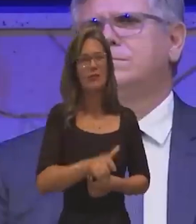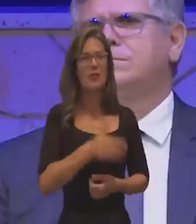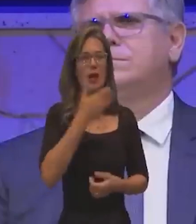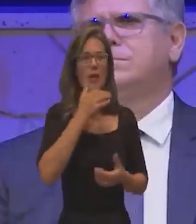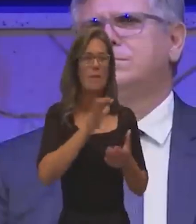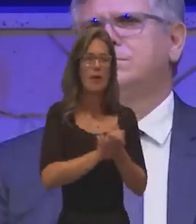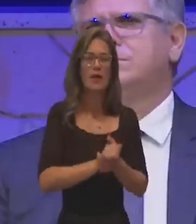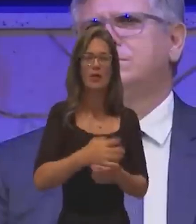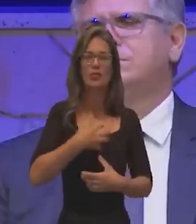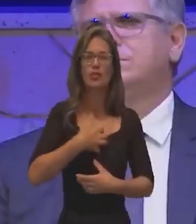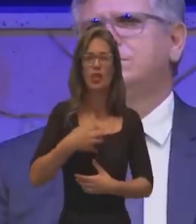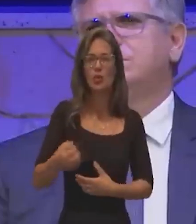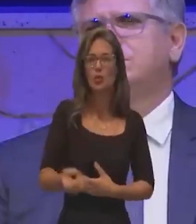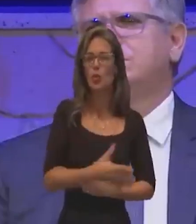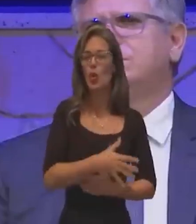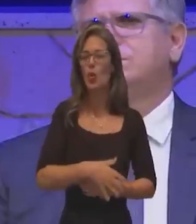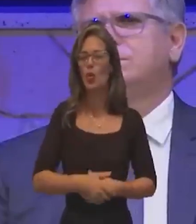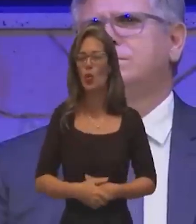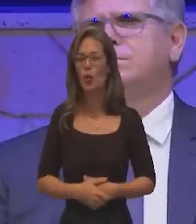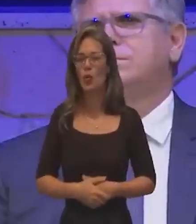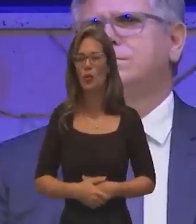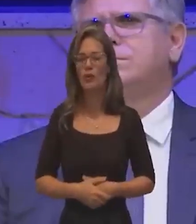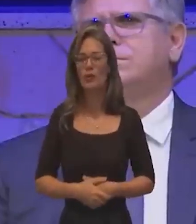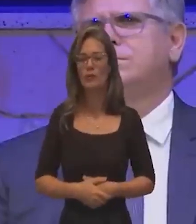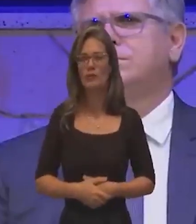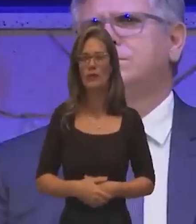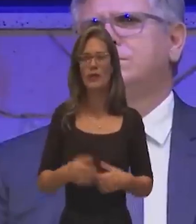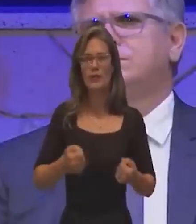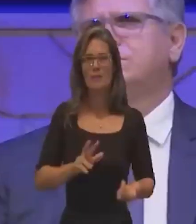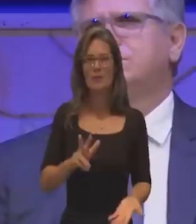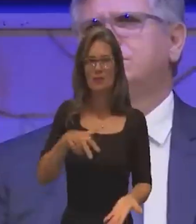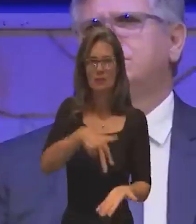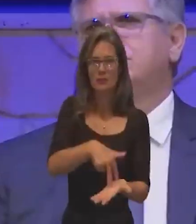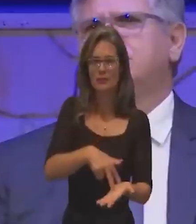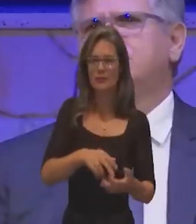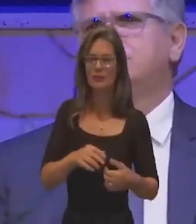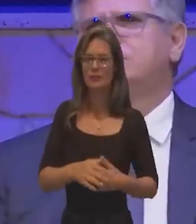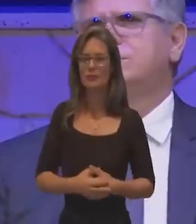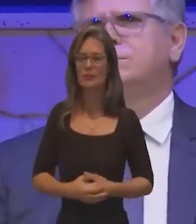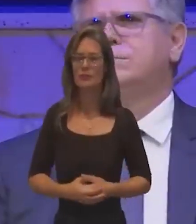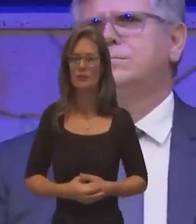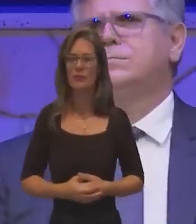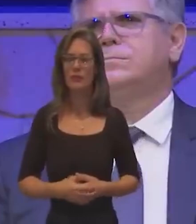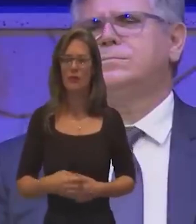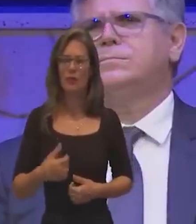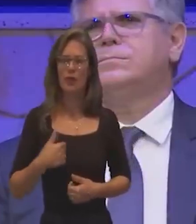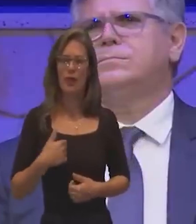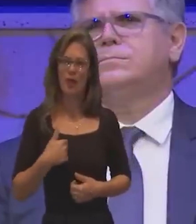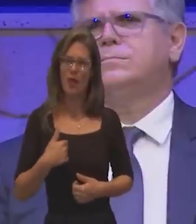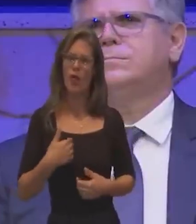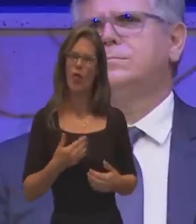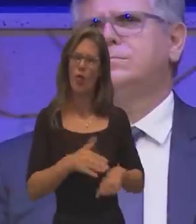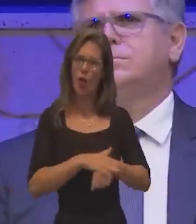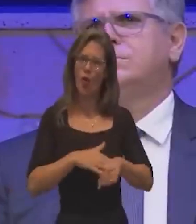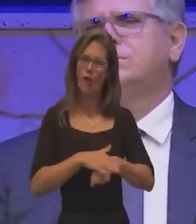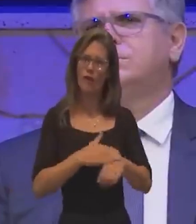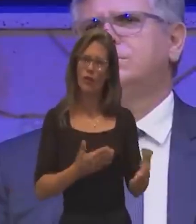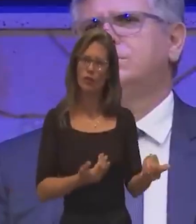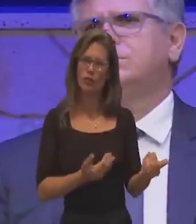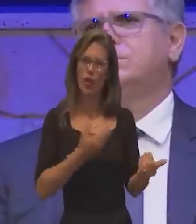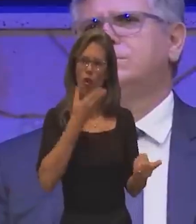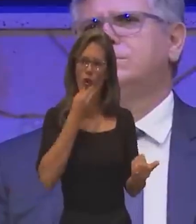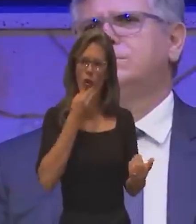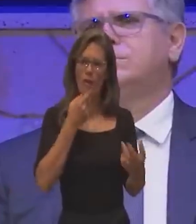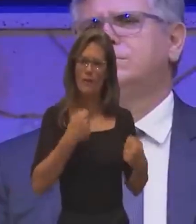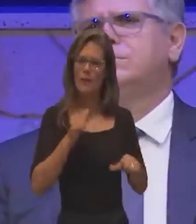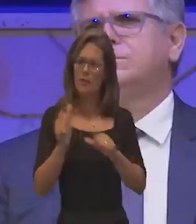na sua casa, não sendo omisso. Eu tenho falado com os jovens desde cedo, os rapazes que eu tenho oportunidade. Nós precisamos